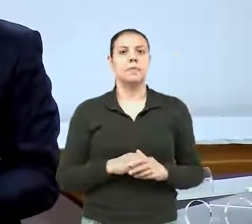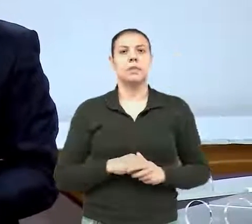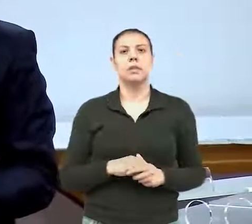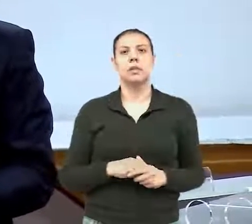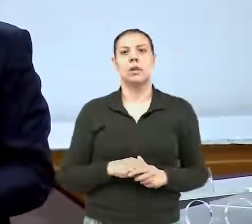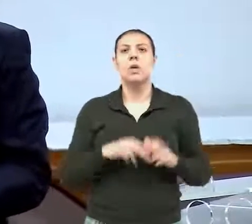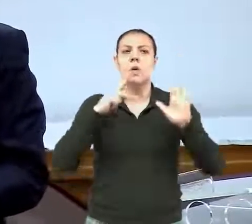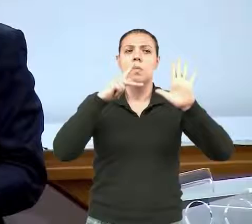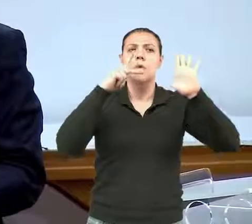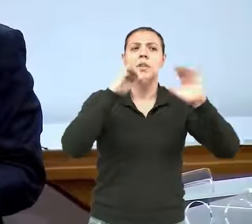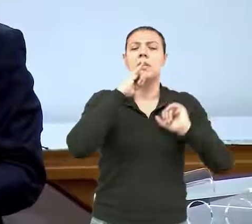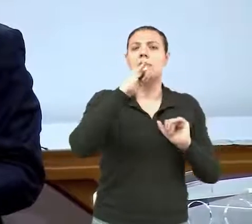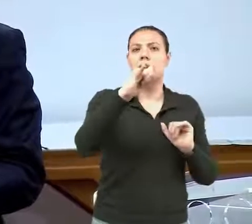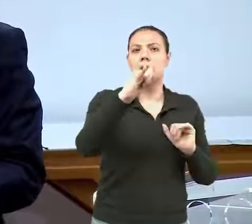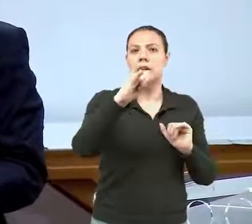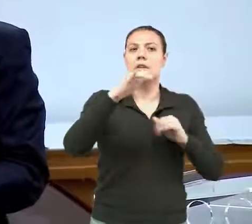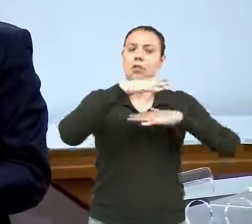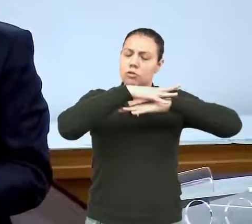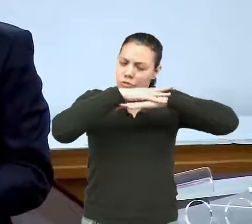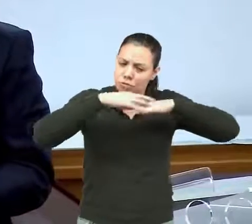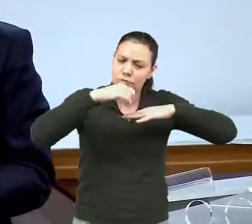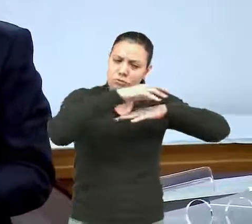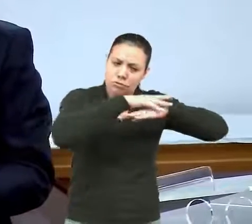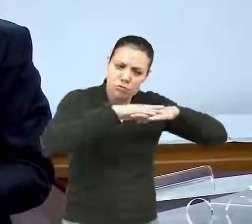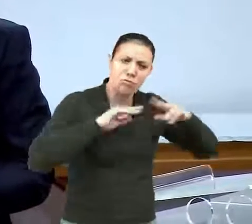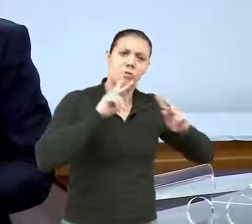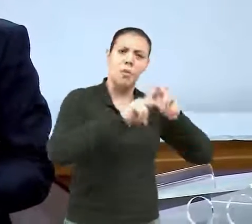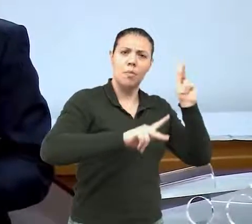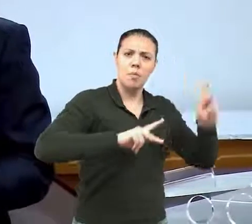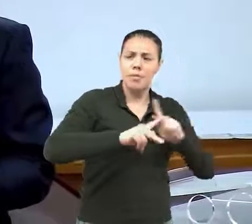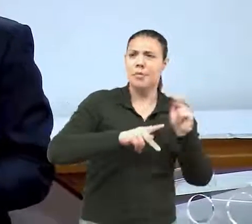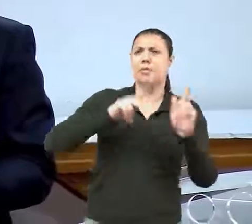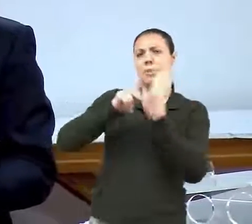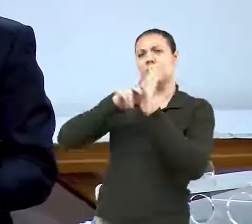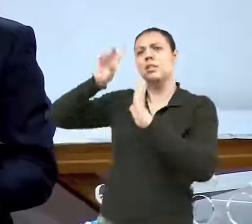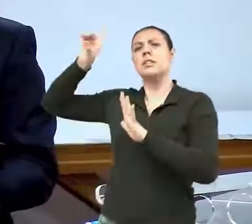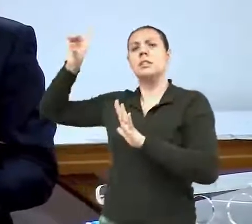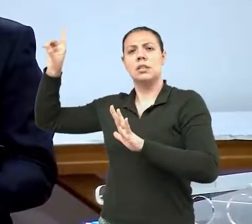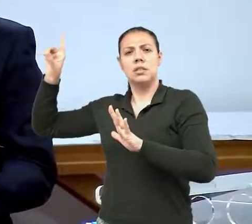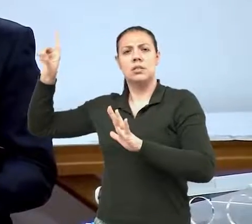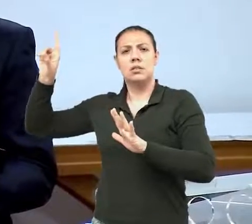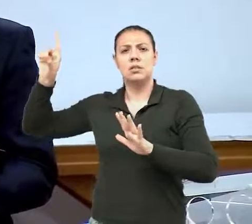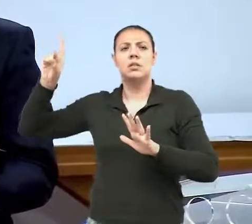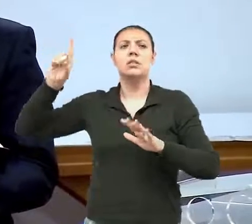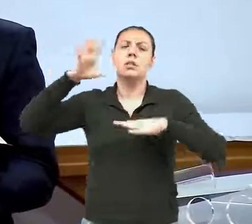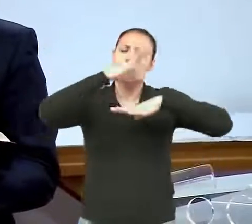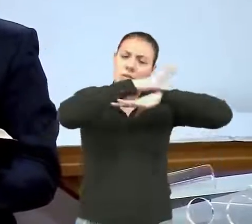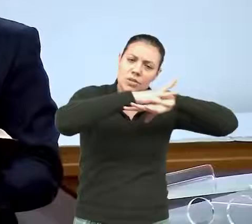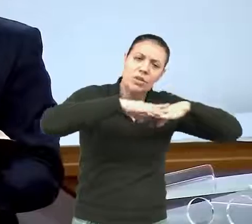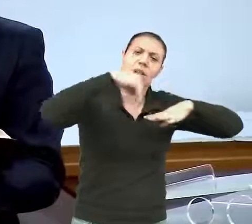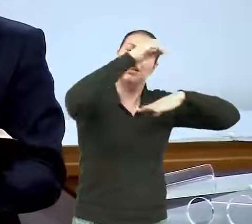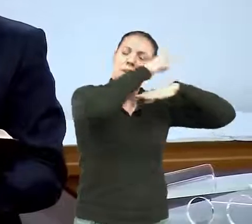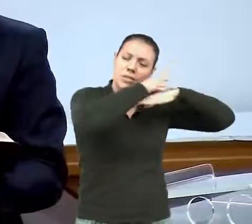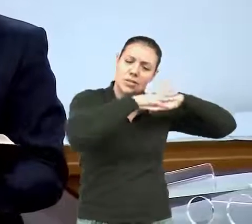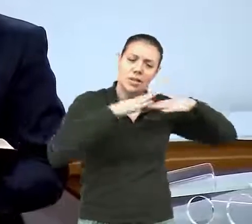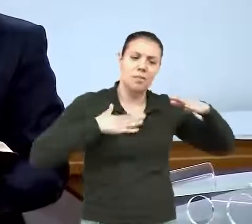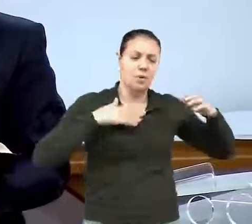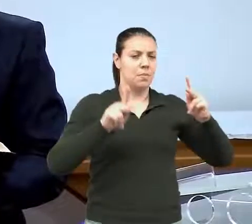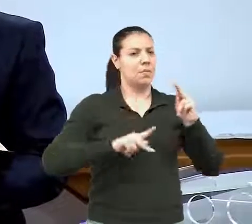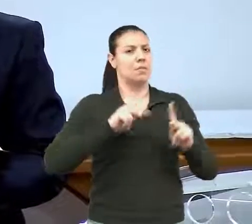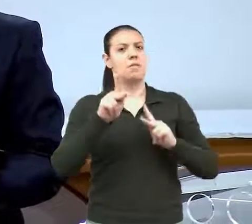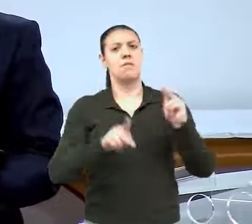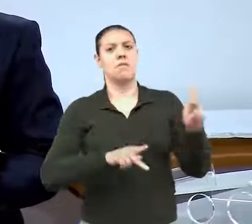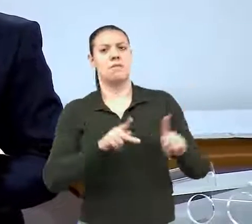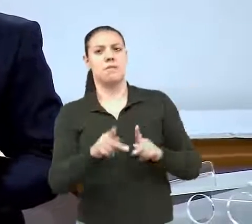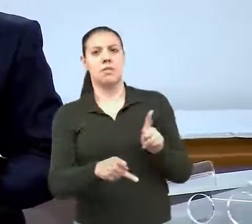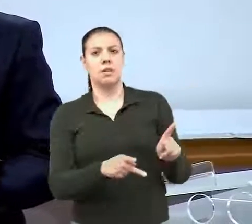de consolo para o povo de Deus, que começa lá no capítulo 40, versículo 1, consolai, consolai o meu povo,